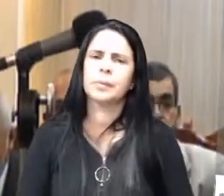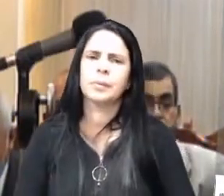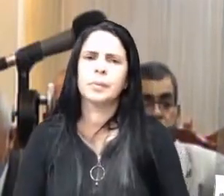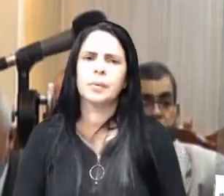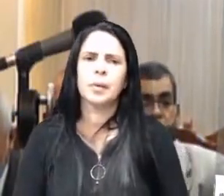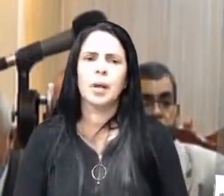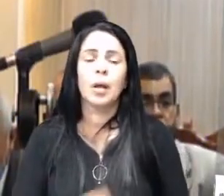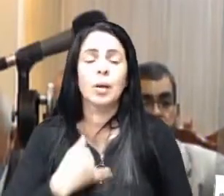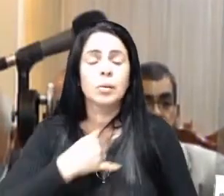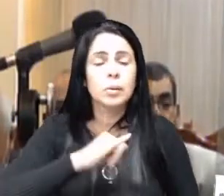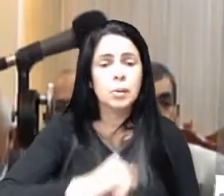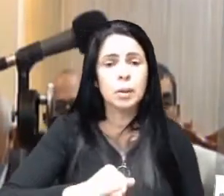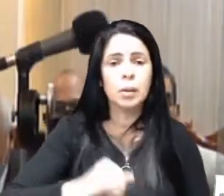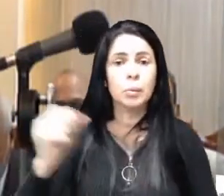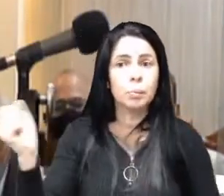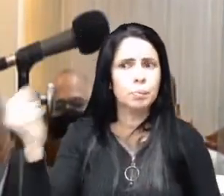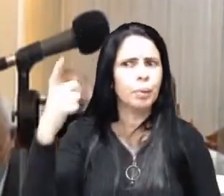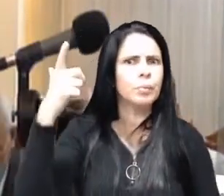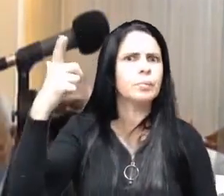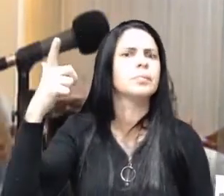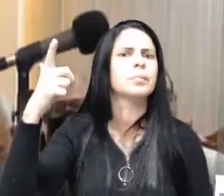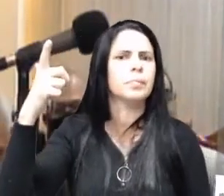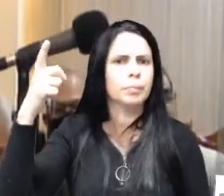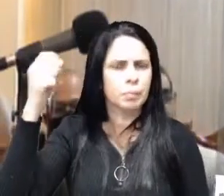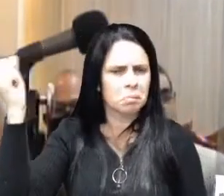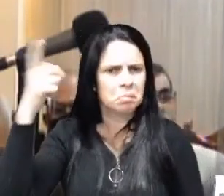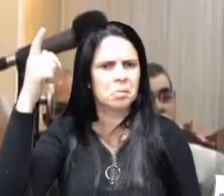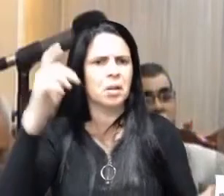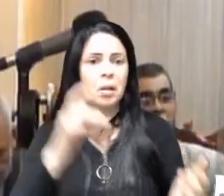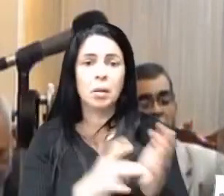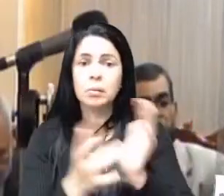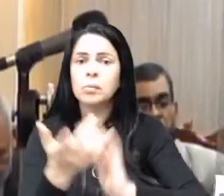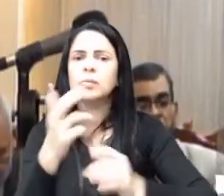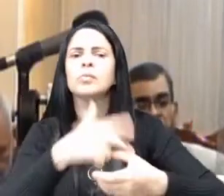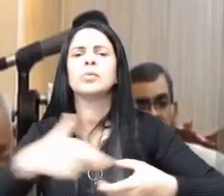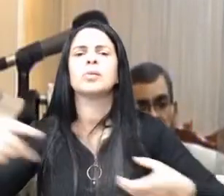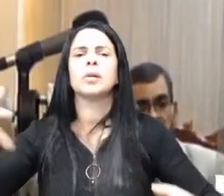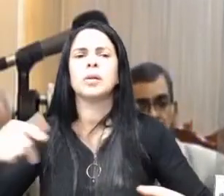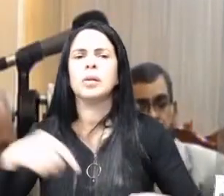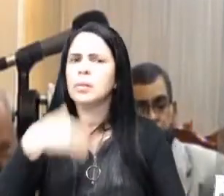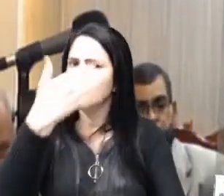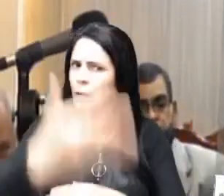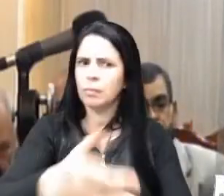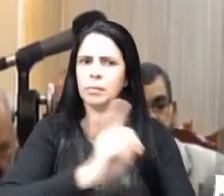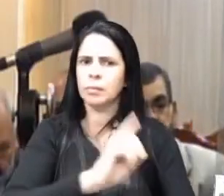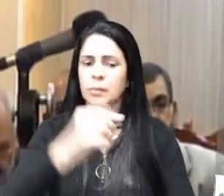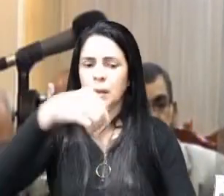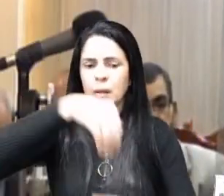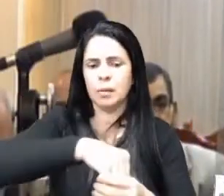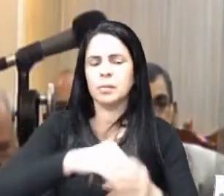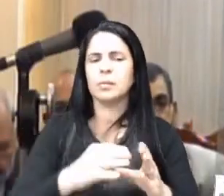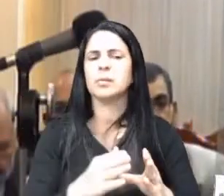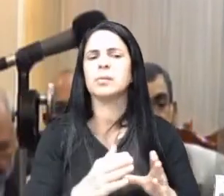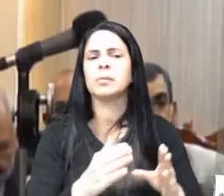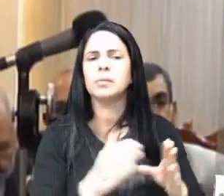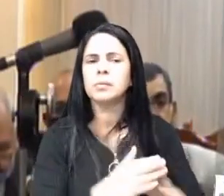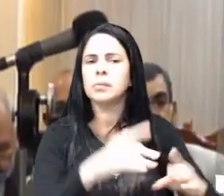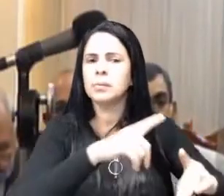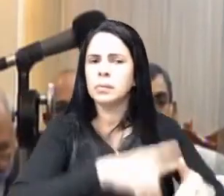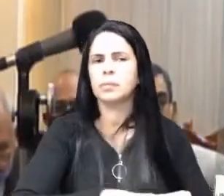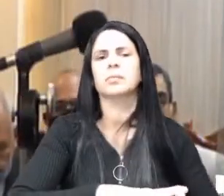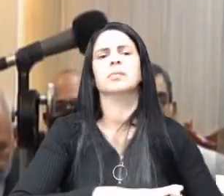dos sinais mais fortes da vinda de Jesus não está lá fora, não, está aqui dentro da igreja. Porque os crentes